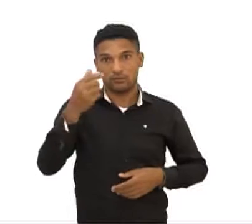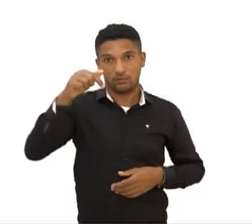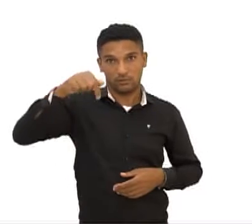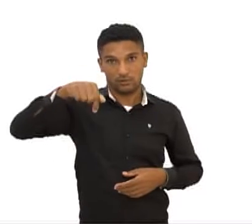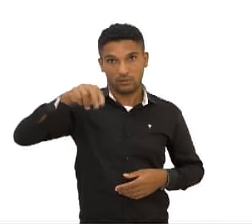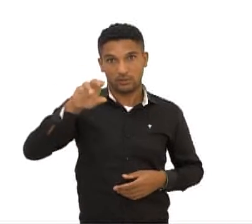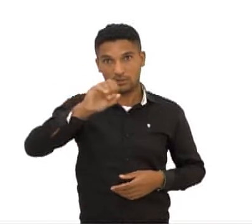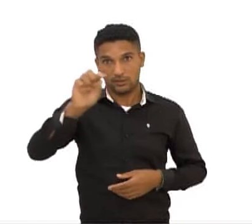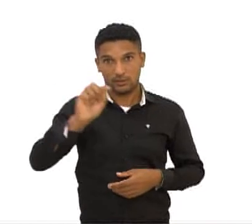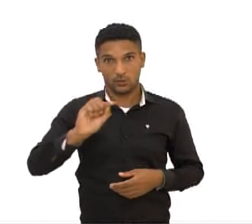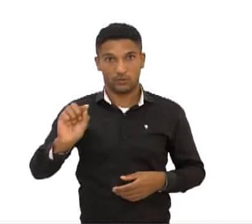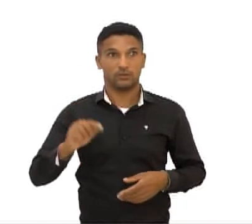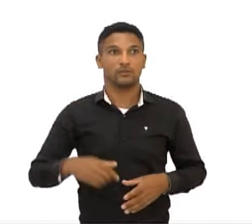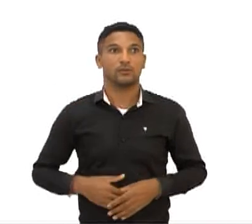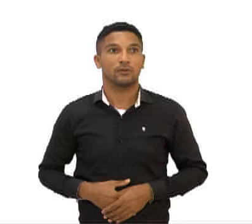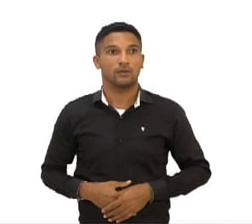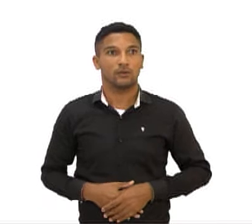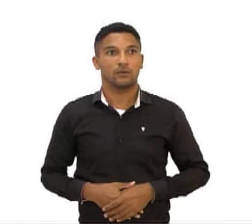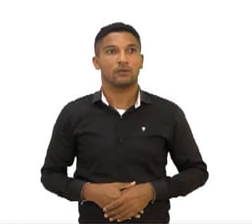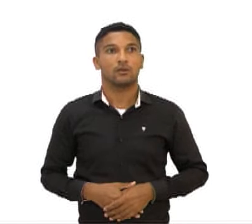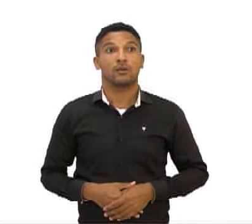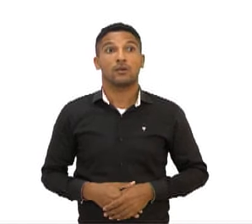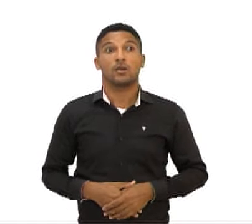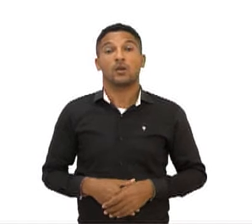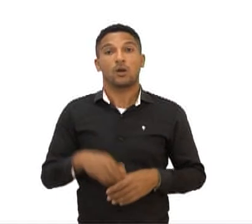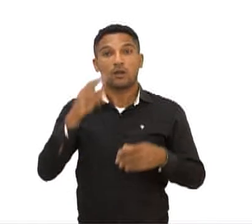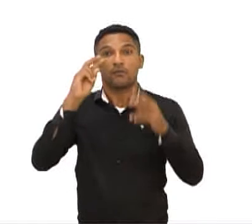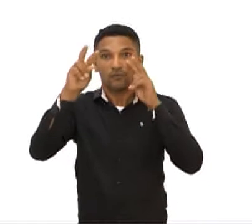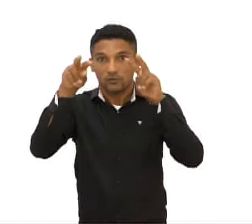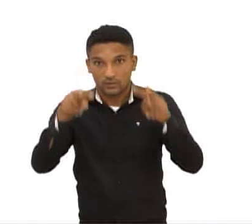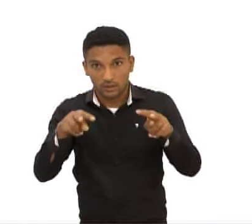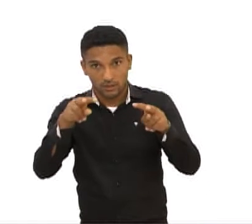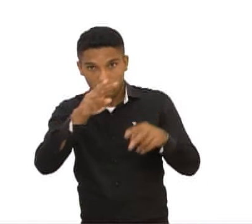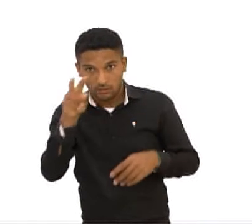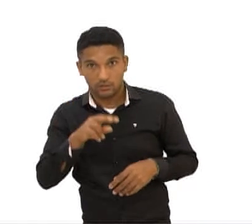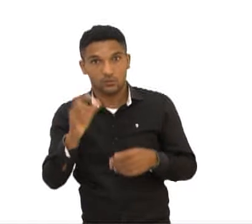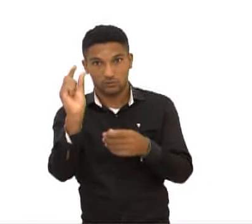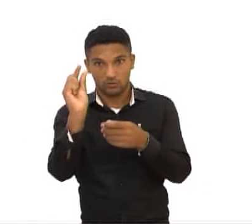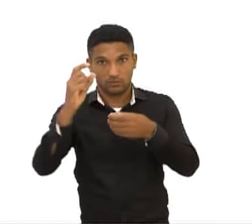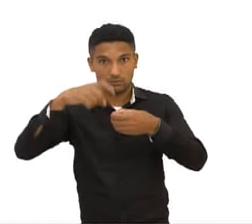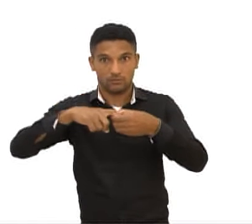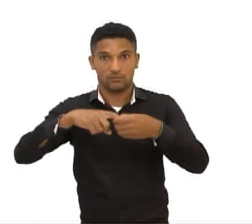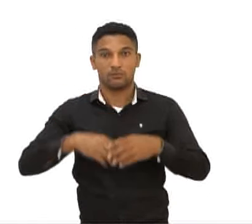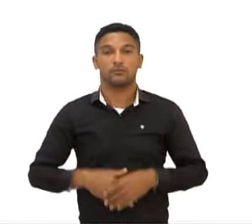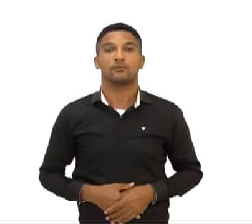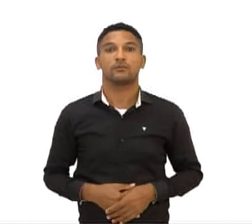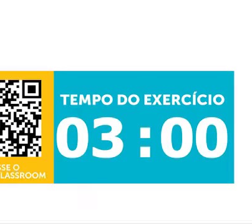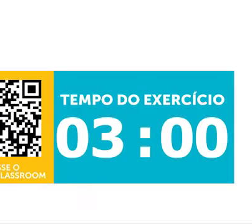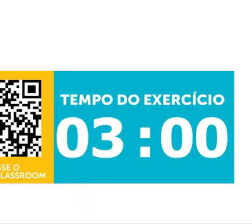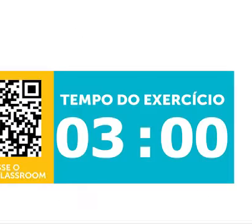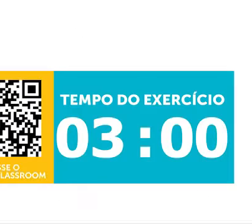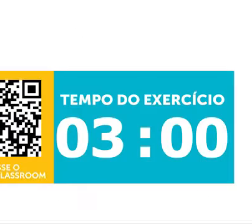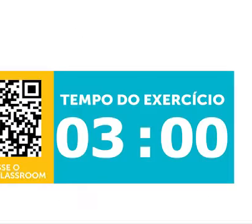falando. E eu quero que vocês leiam com atenção e a gente já retorna.